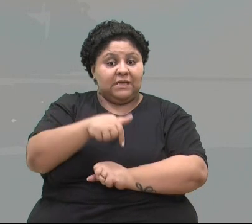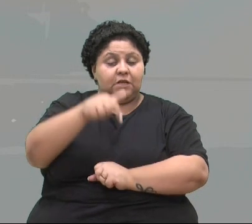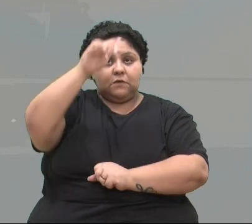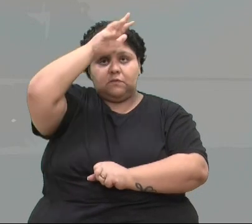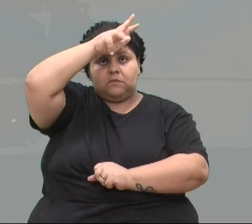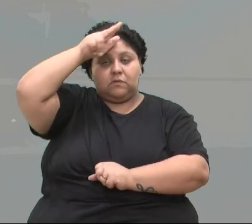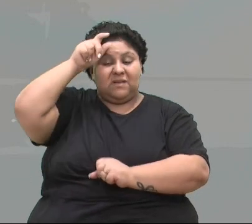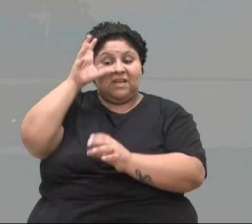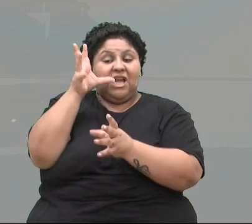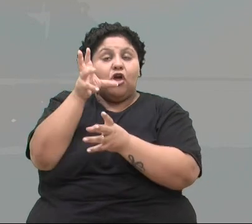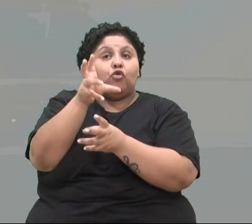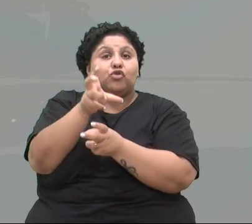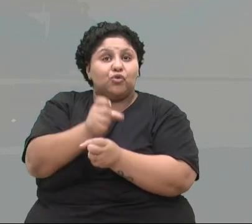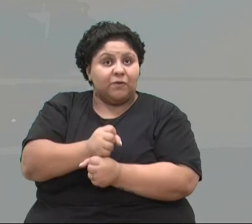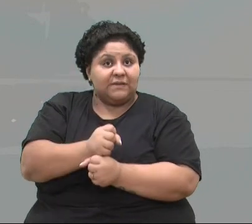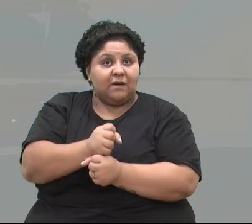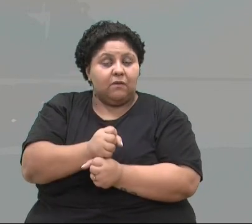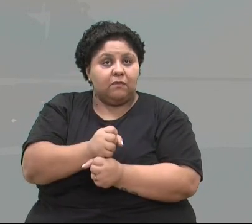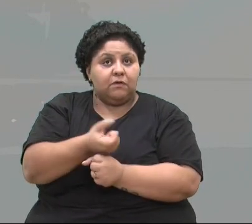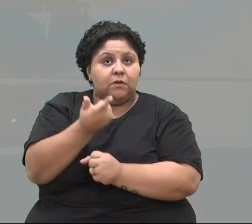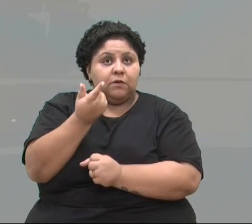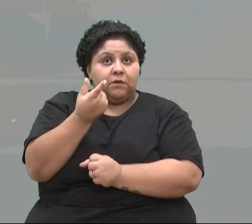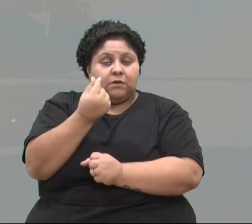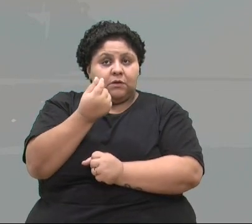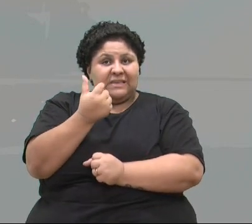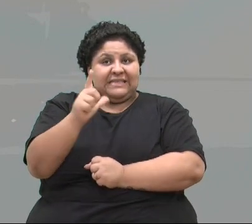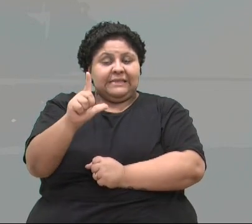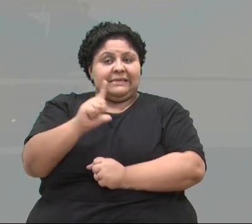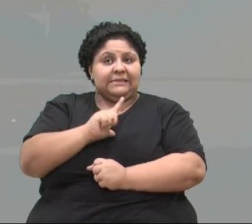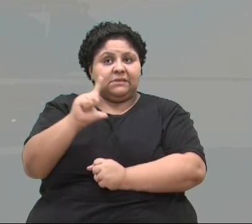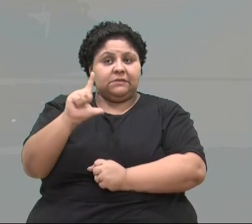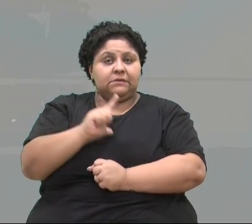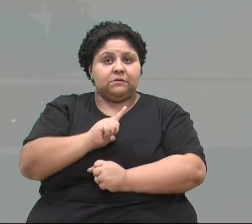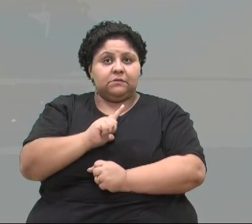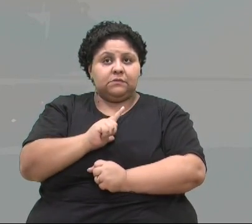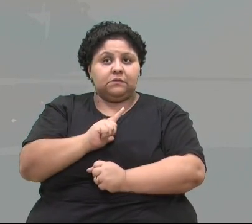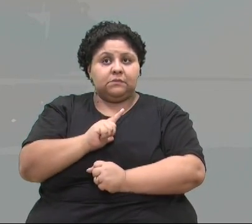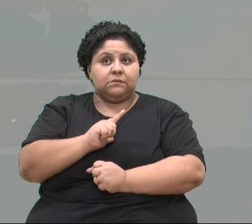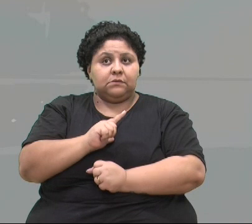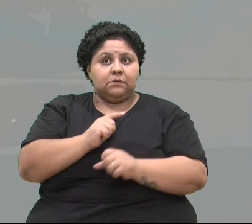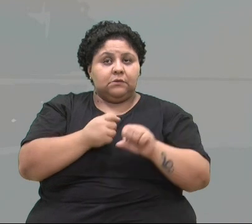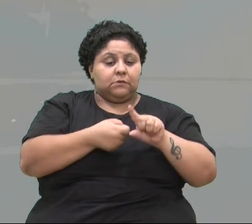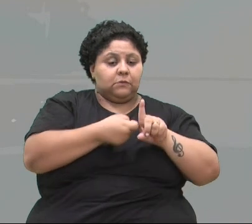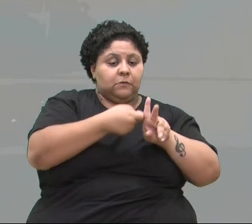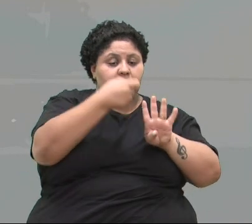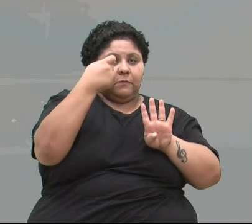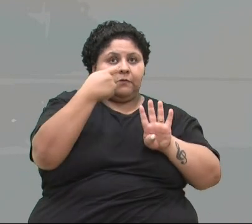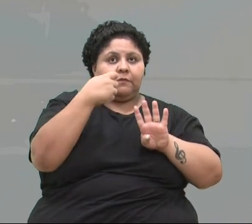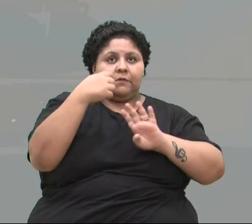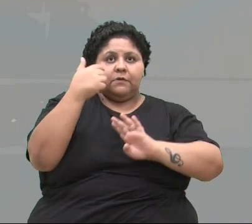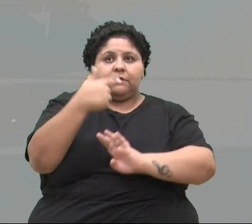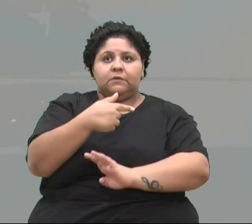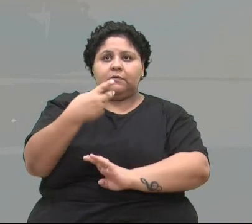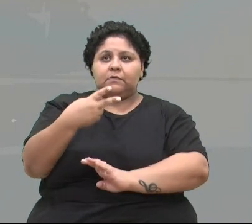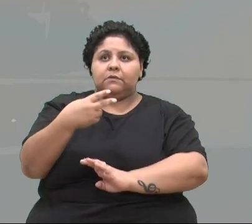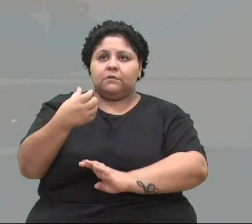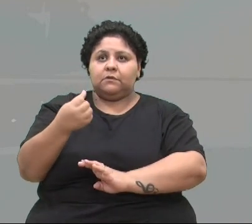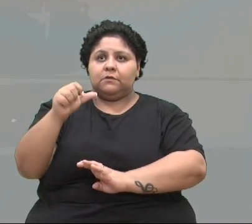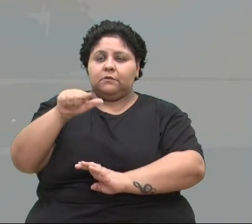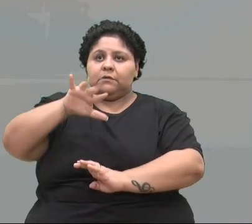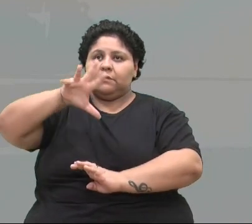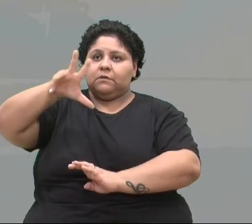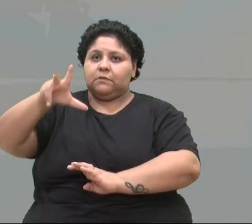então o total de receitas que o município tem. No quadrimestre foram 726 milhões